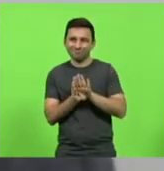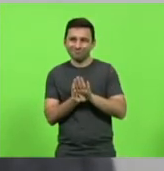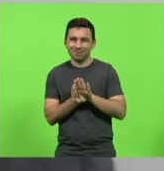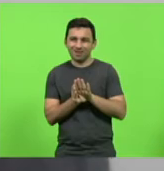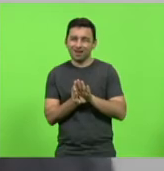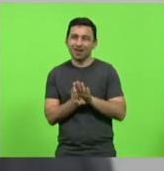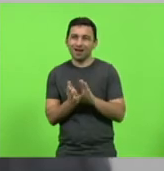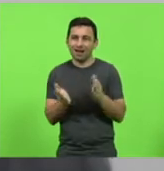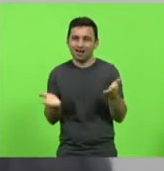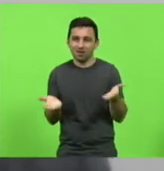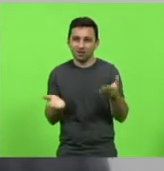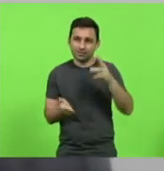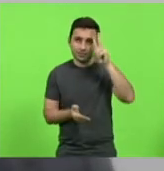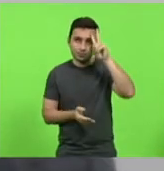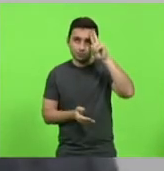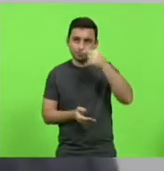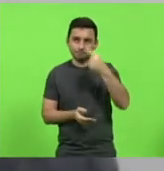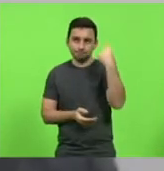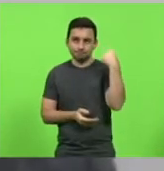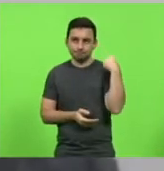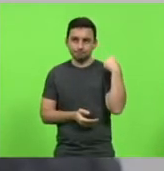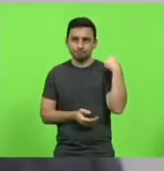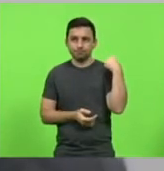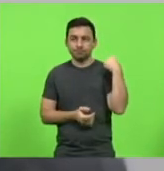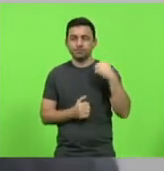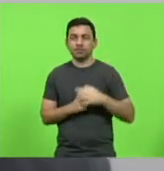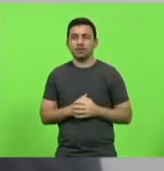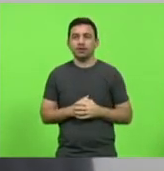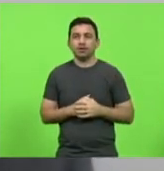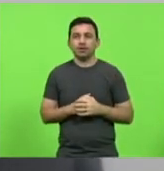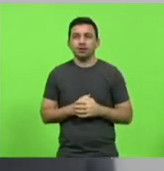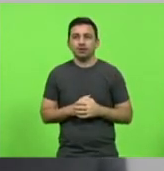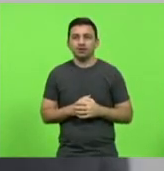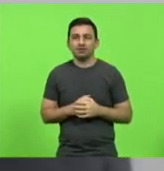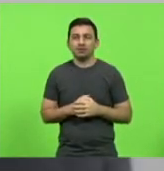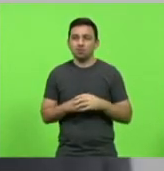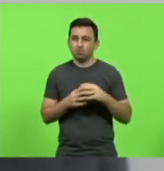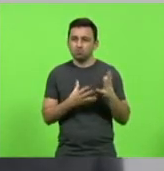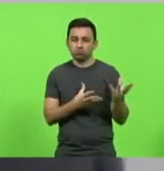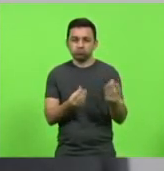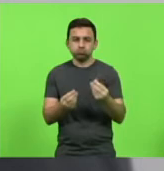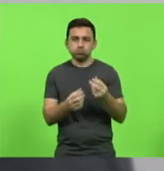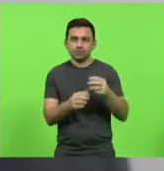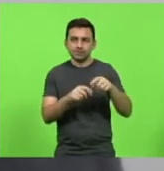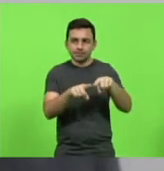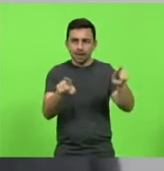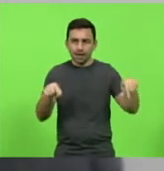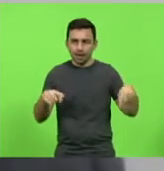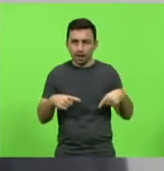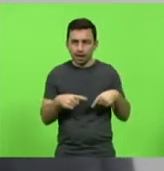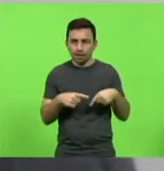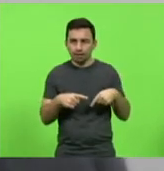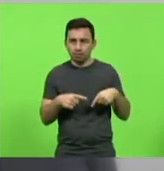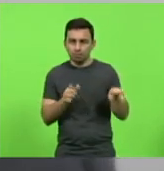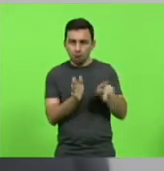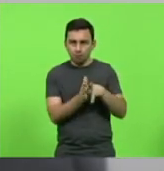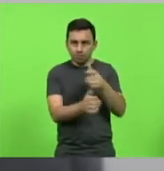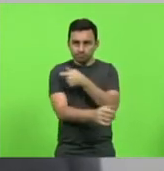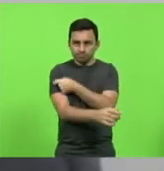última segunda-feira. Com o número de salas de vacinas que nós temos em Santa Catarina, são